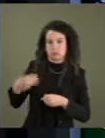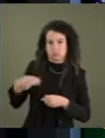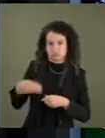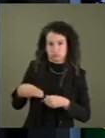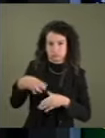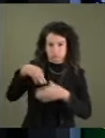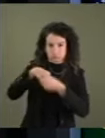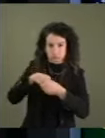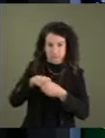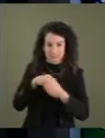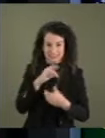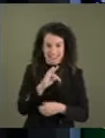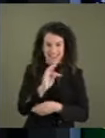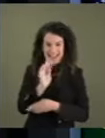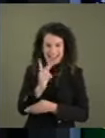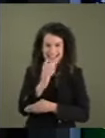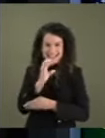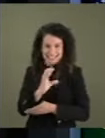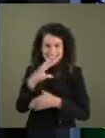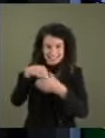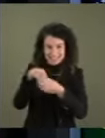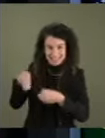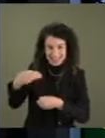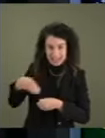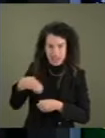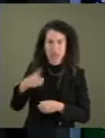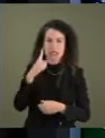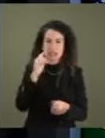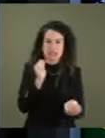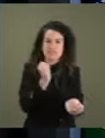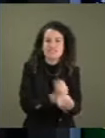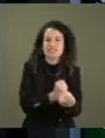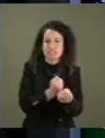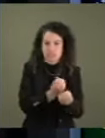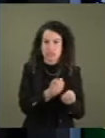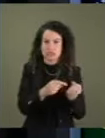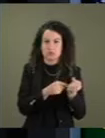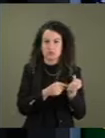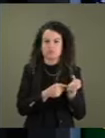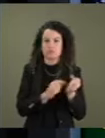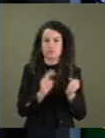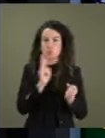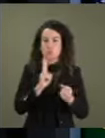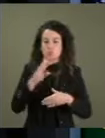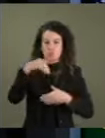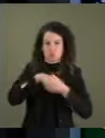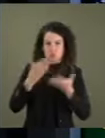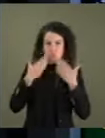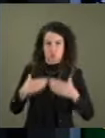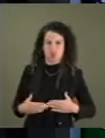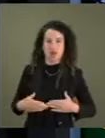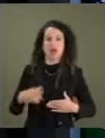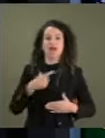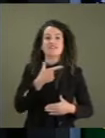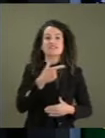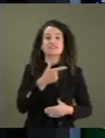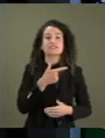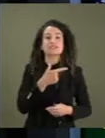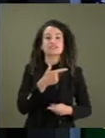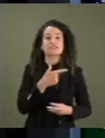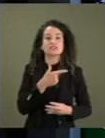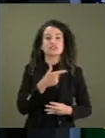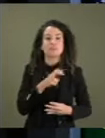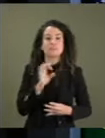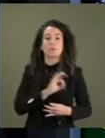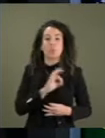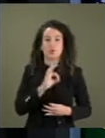química, o THC, está em torno de 20%. Quando lá nos anos 70,